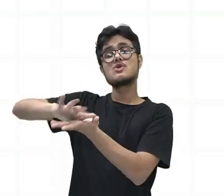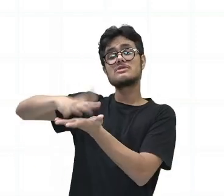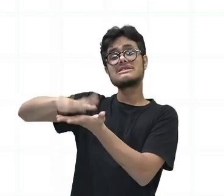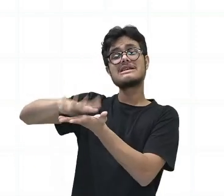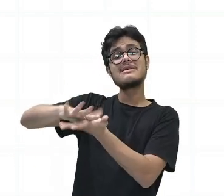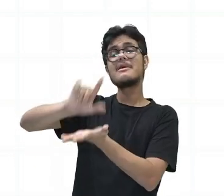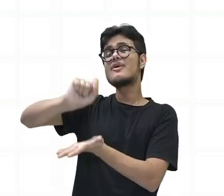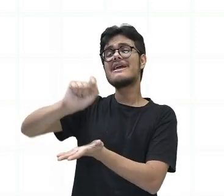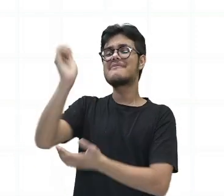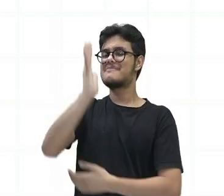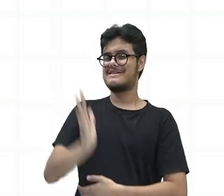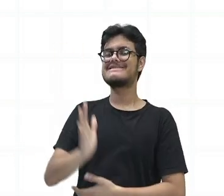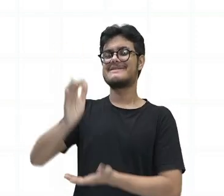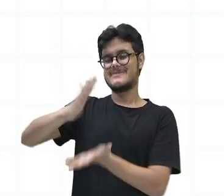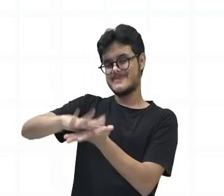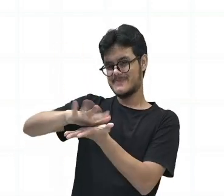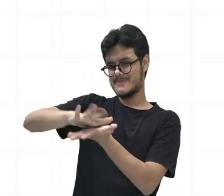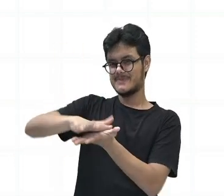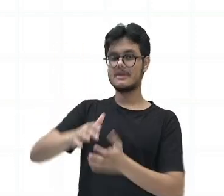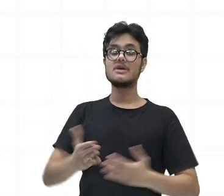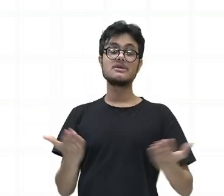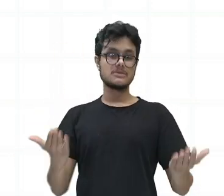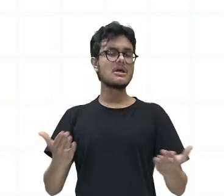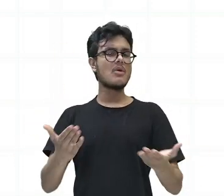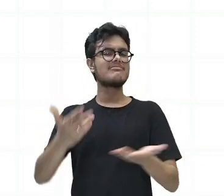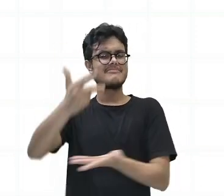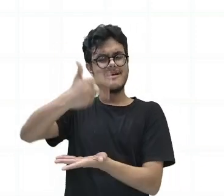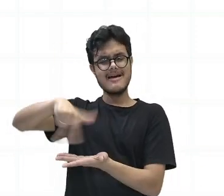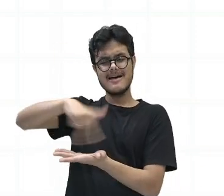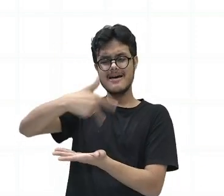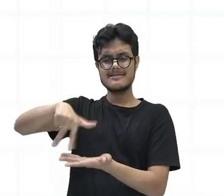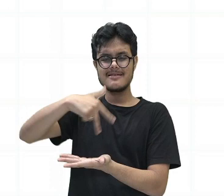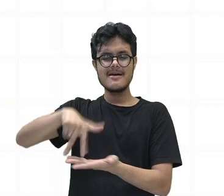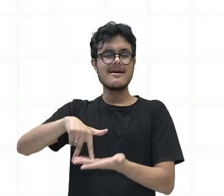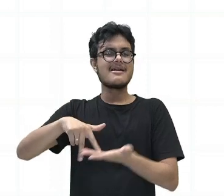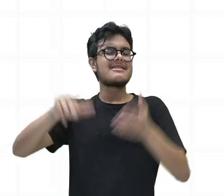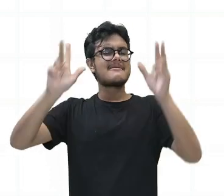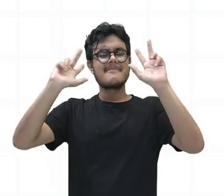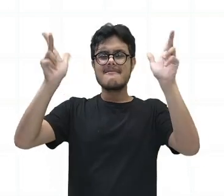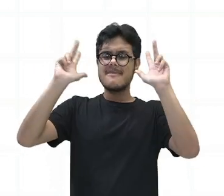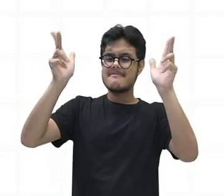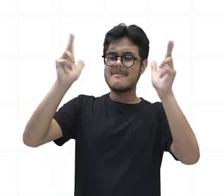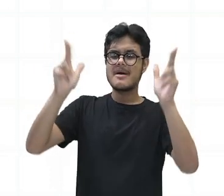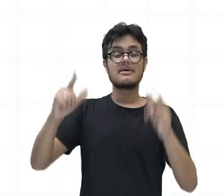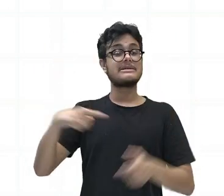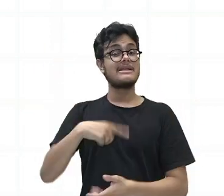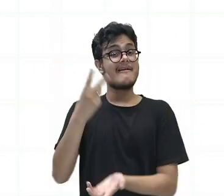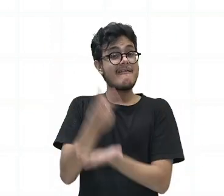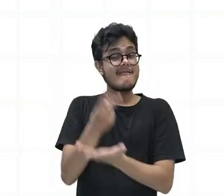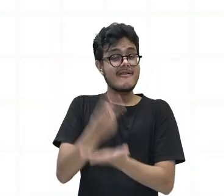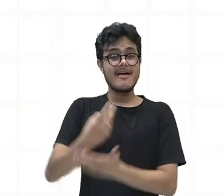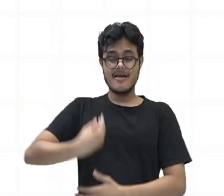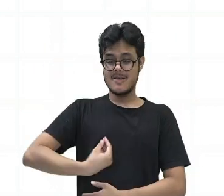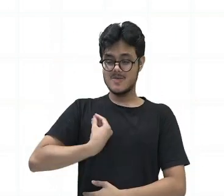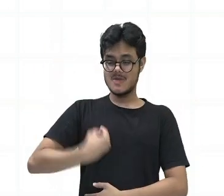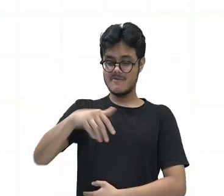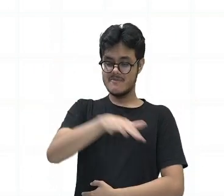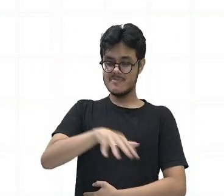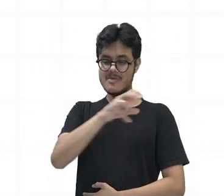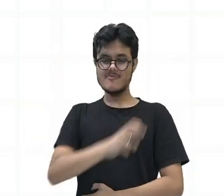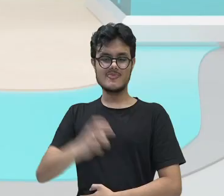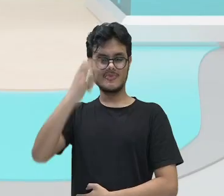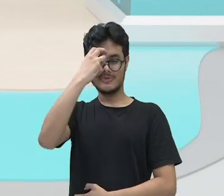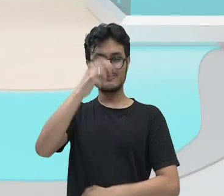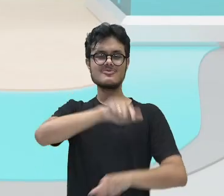bluegrass, né? Americanos e o samba brasileiro, certo? Então, essas danças folclóricas, elas